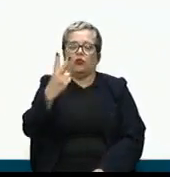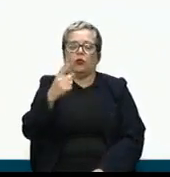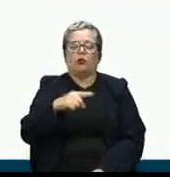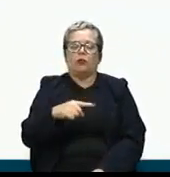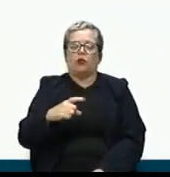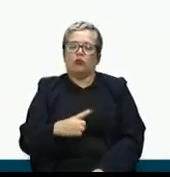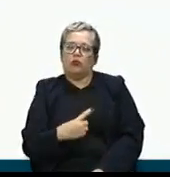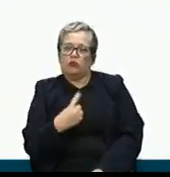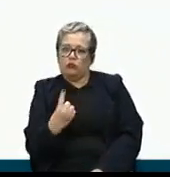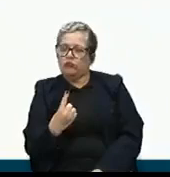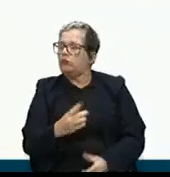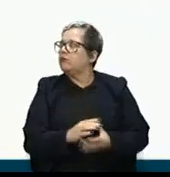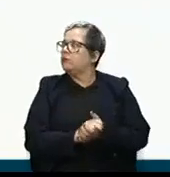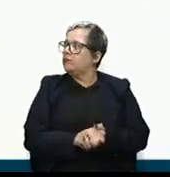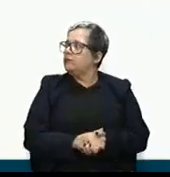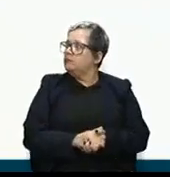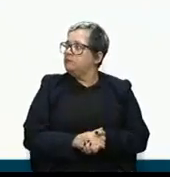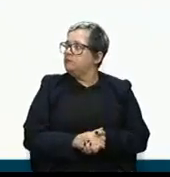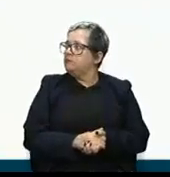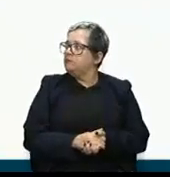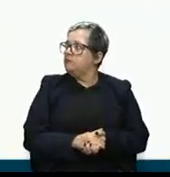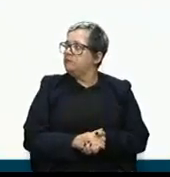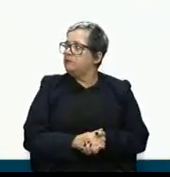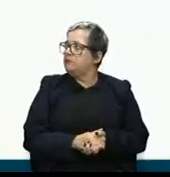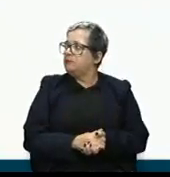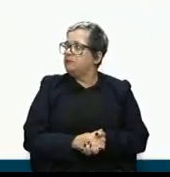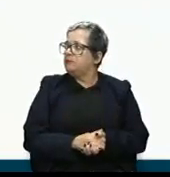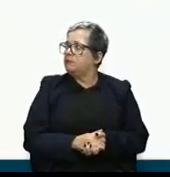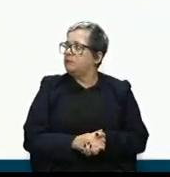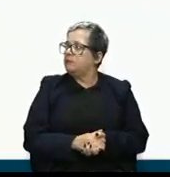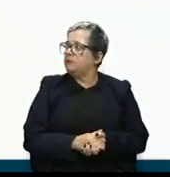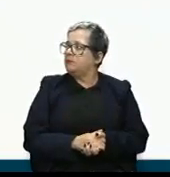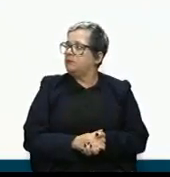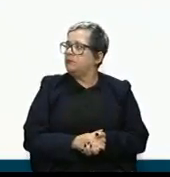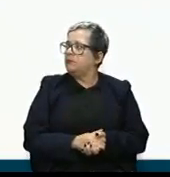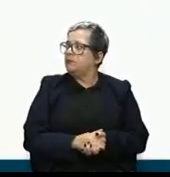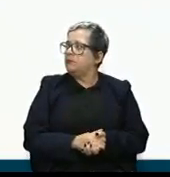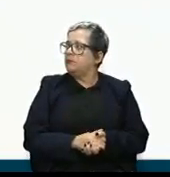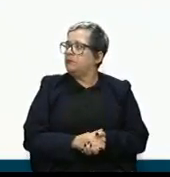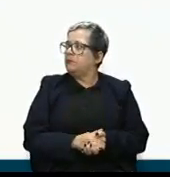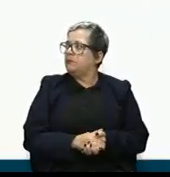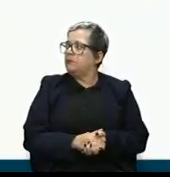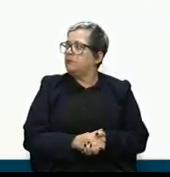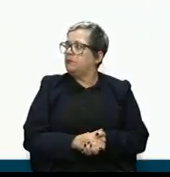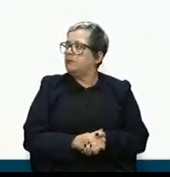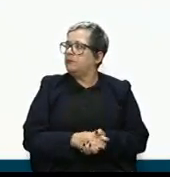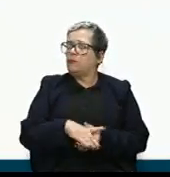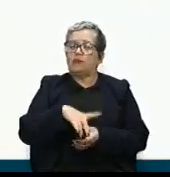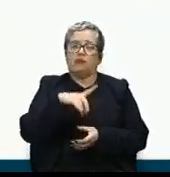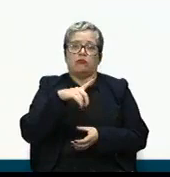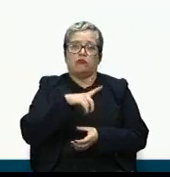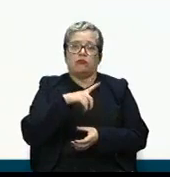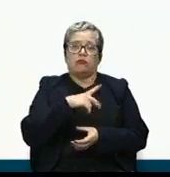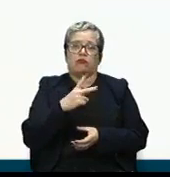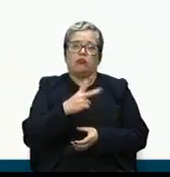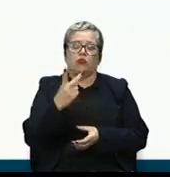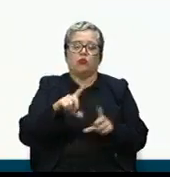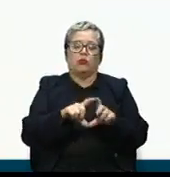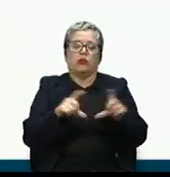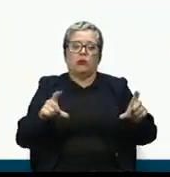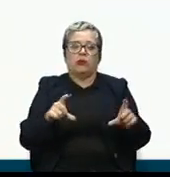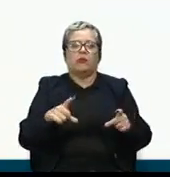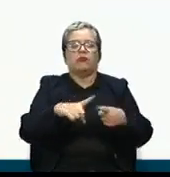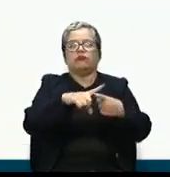agora nós vamos ter 2 e menos 1 na terceira coluna. E nós vamos ter, então, agora, duas linhas